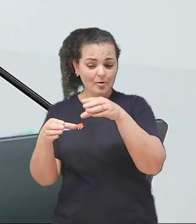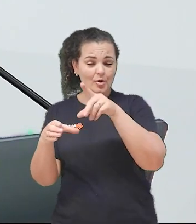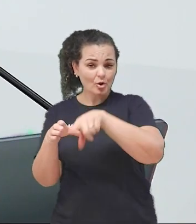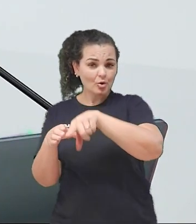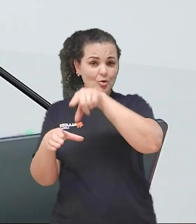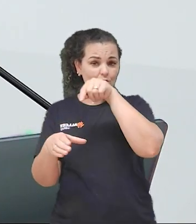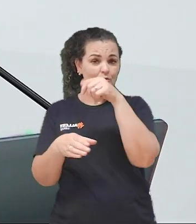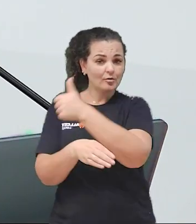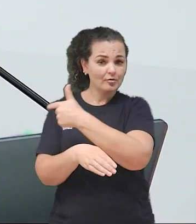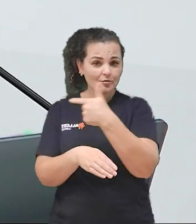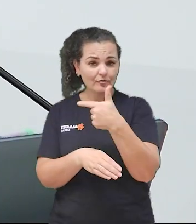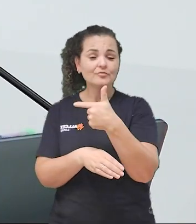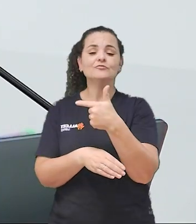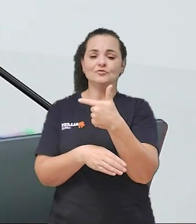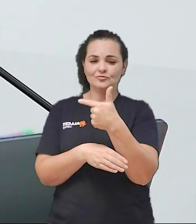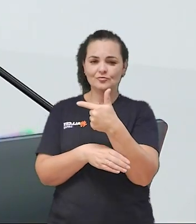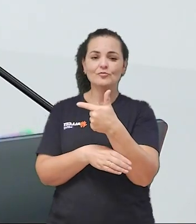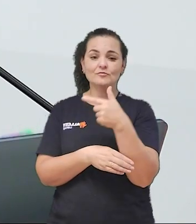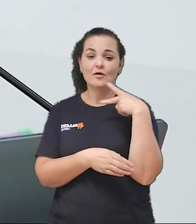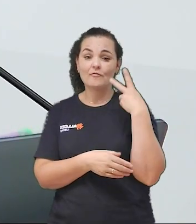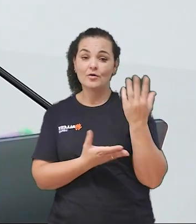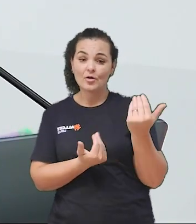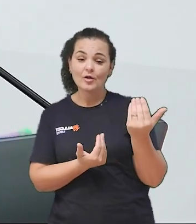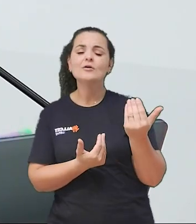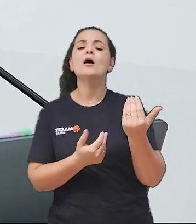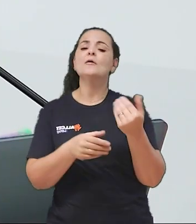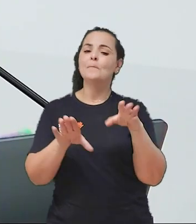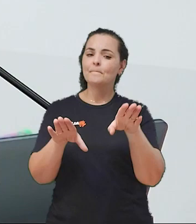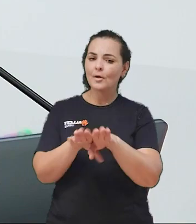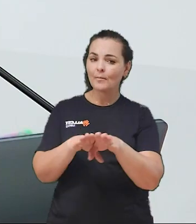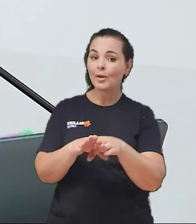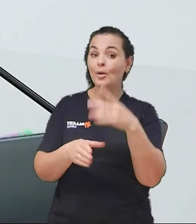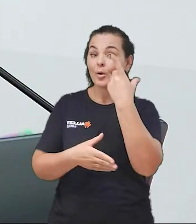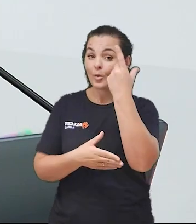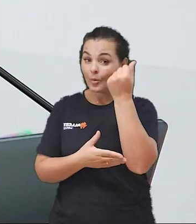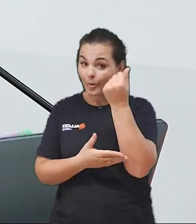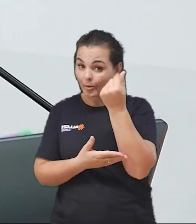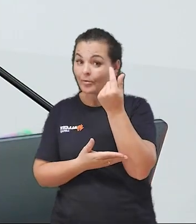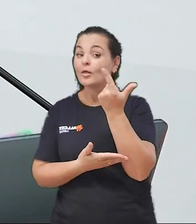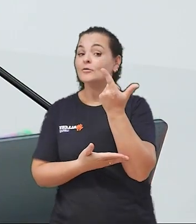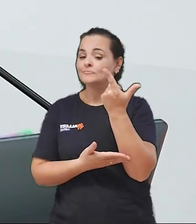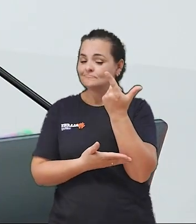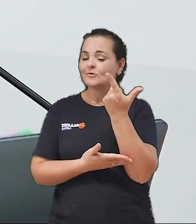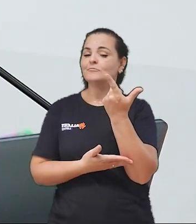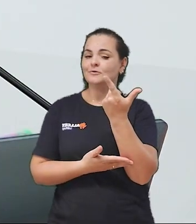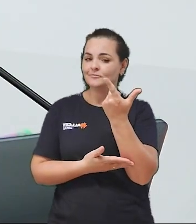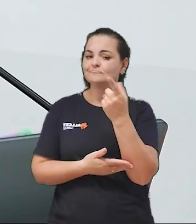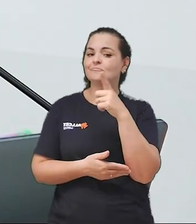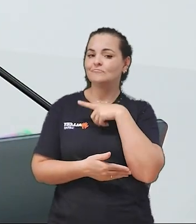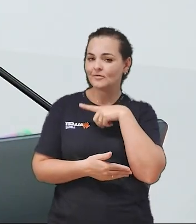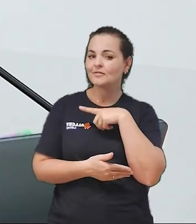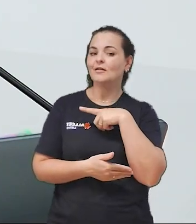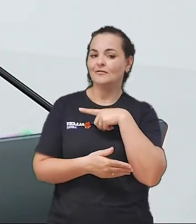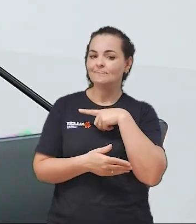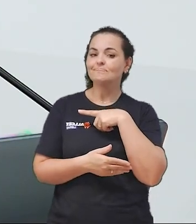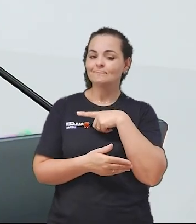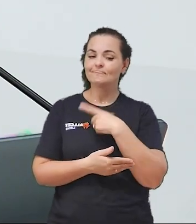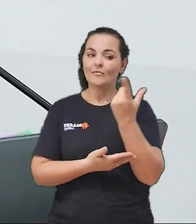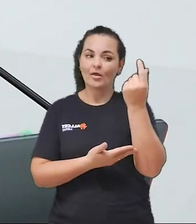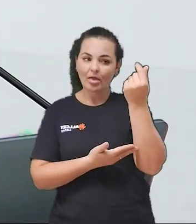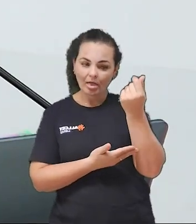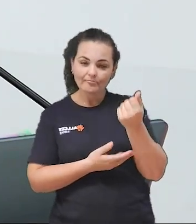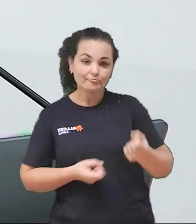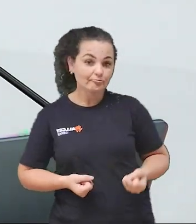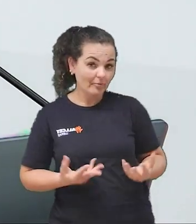gente desde a escolha dos 22 para ir até brasila até com todos os gastos que teve onde